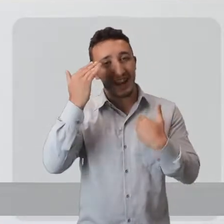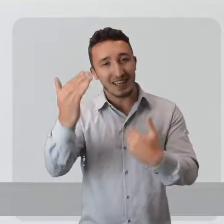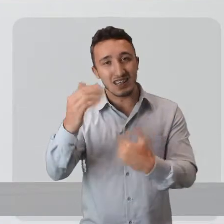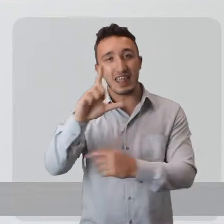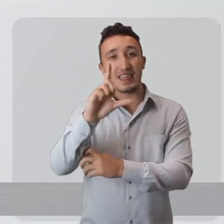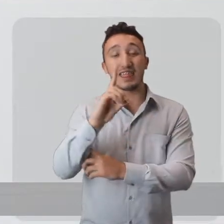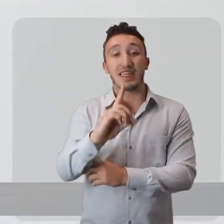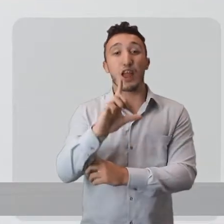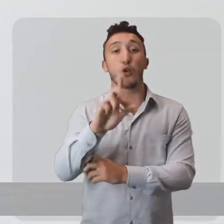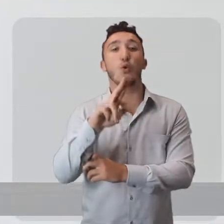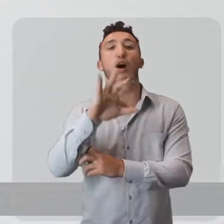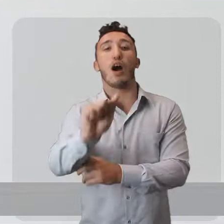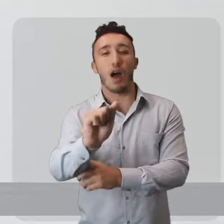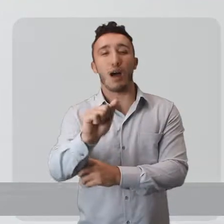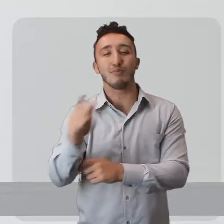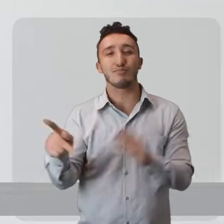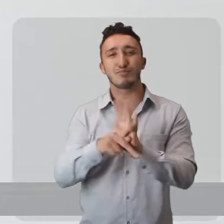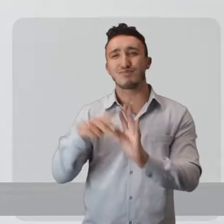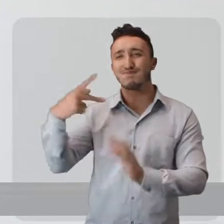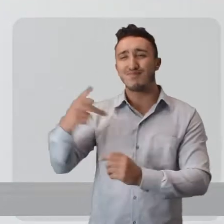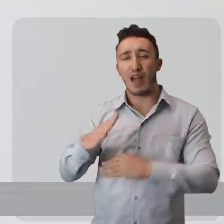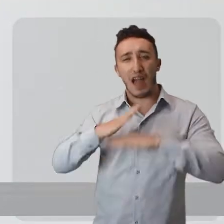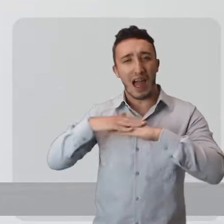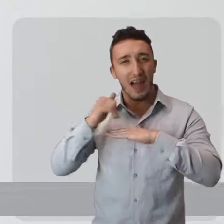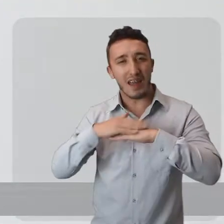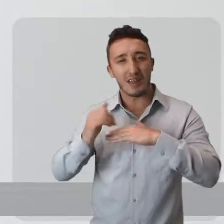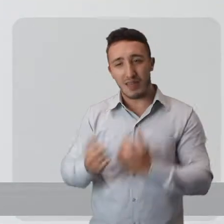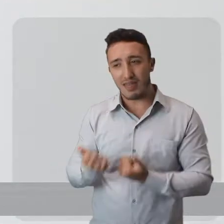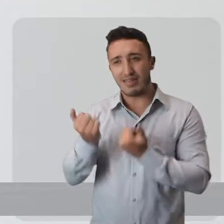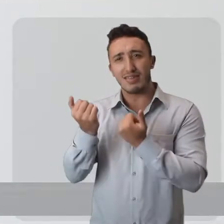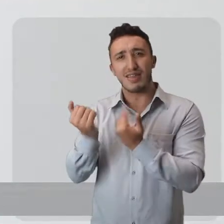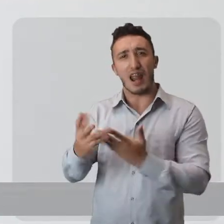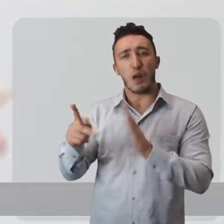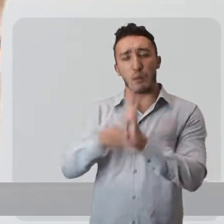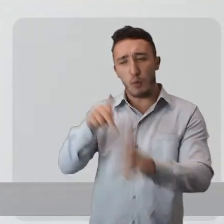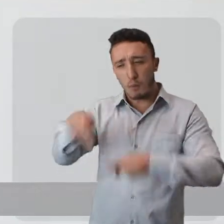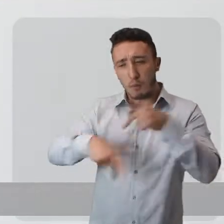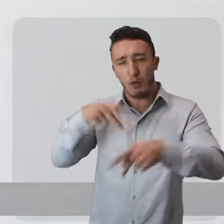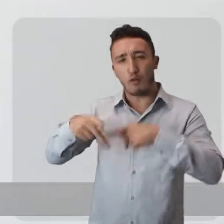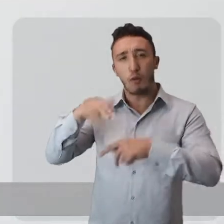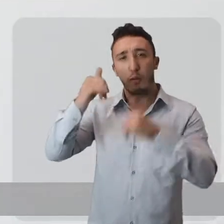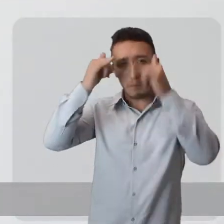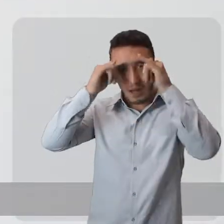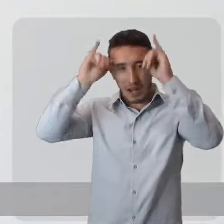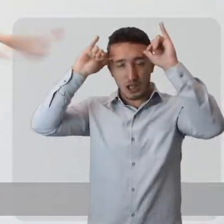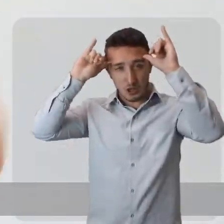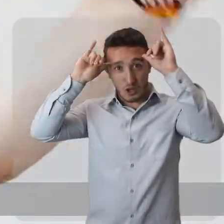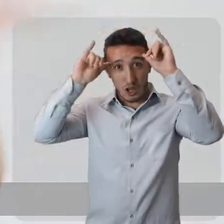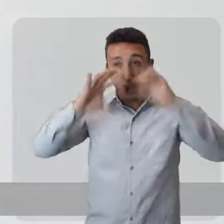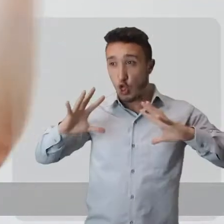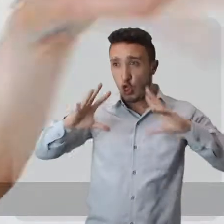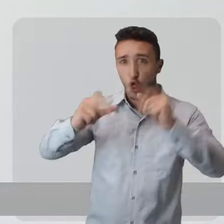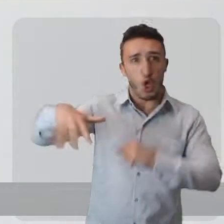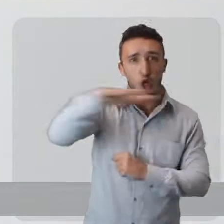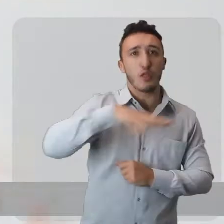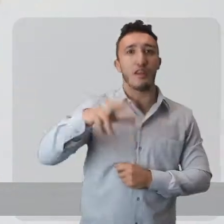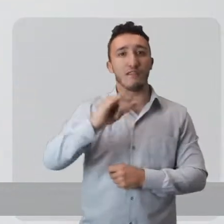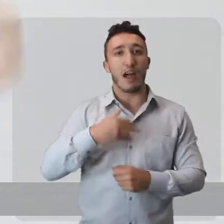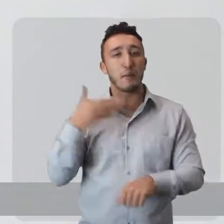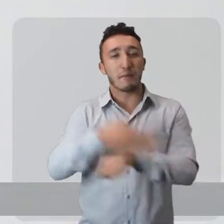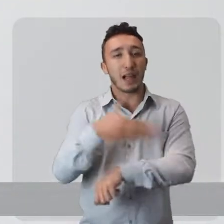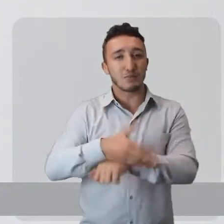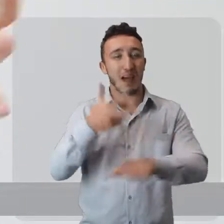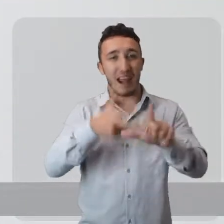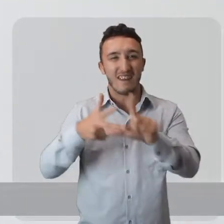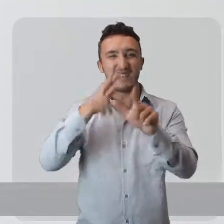agradecer o Diluca por sua entrega e por seu carinho com o povo do Marajó. E agradecer o Jean Giovanni e todo mundo que vai participar da live.